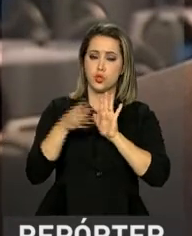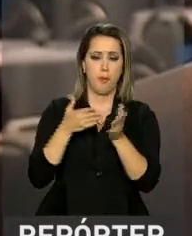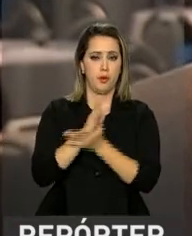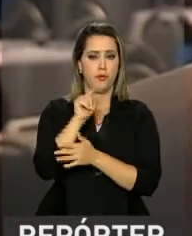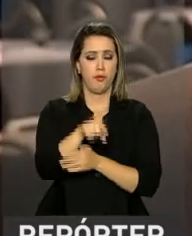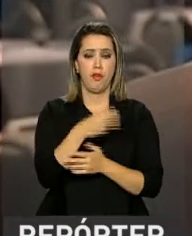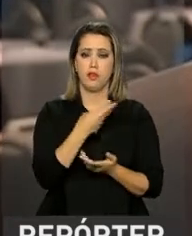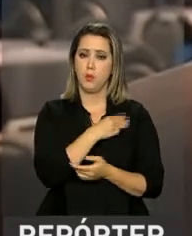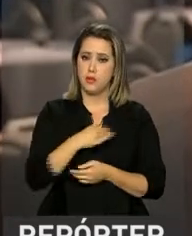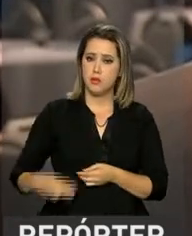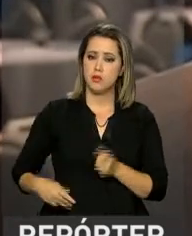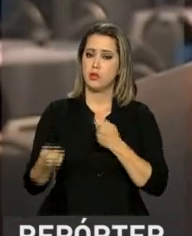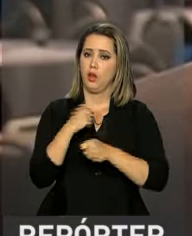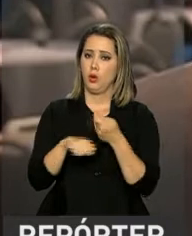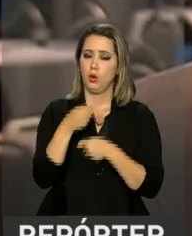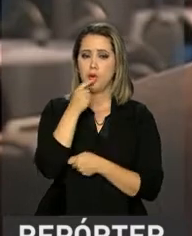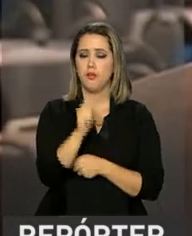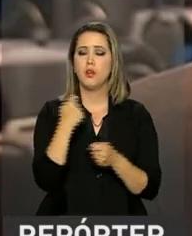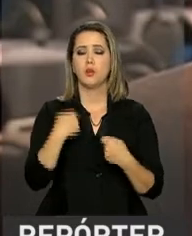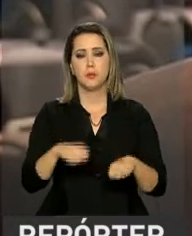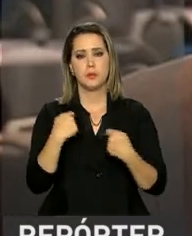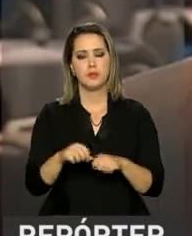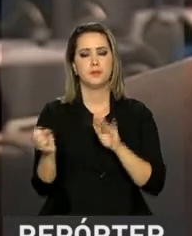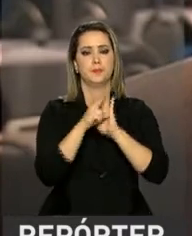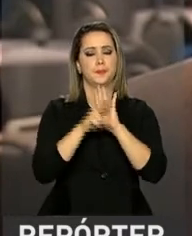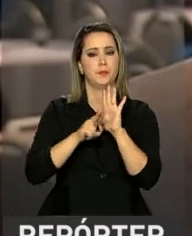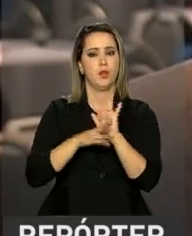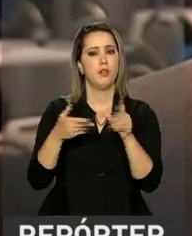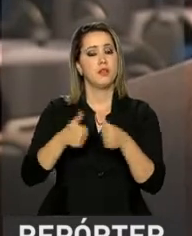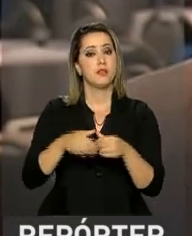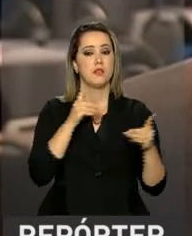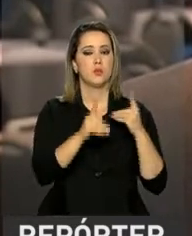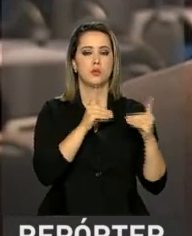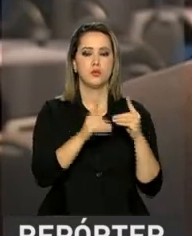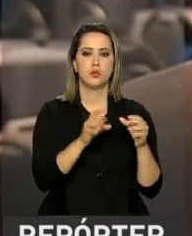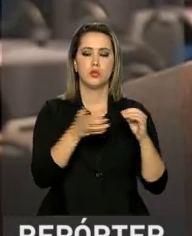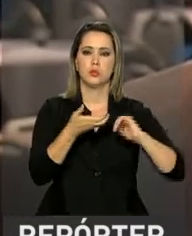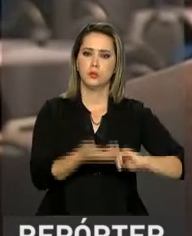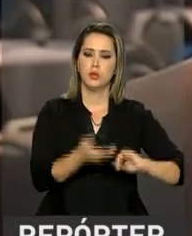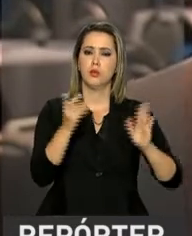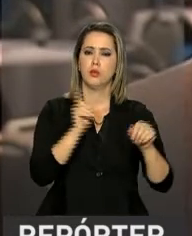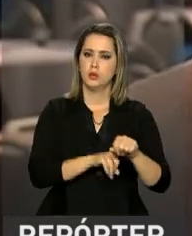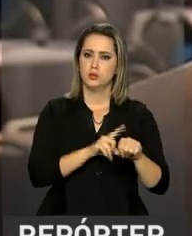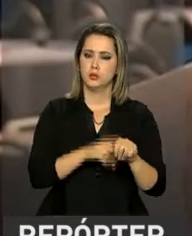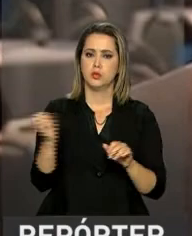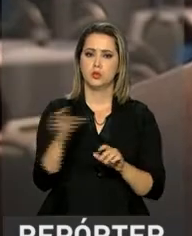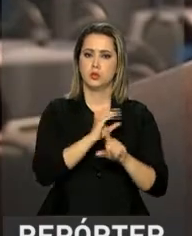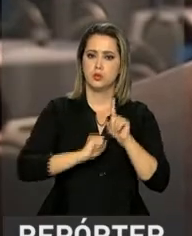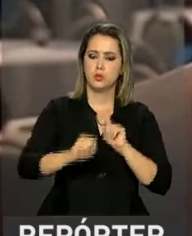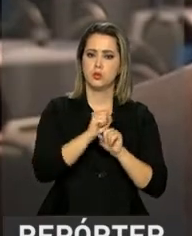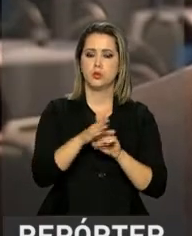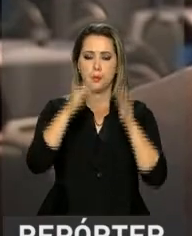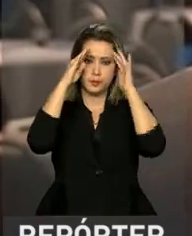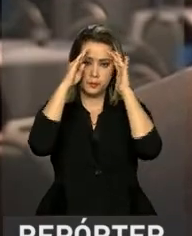aprovadas, Henrique Meirelles defendeu a necessidade das reformas que ainda estão em debate no Congresso e afirmou que é hora de toda a